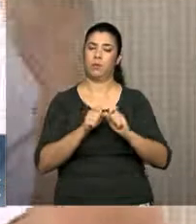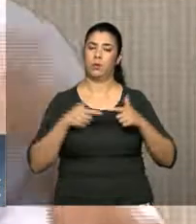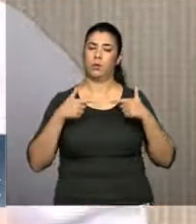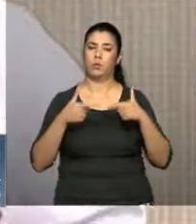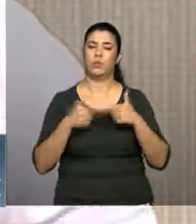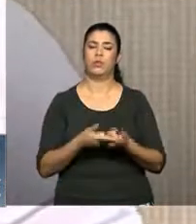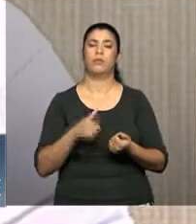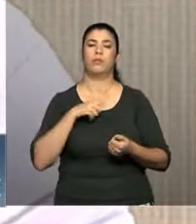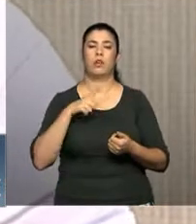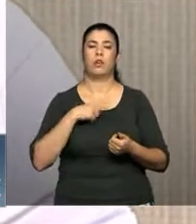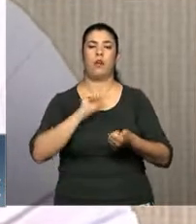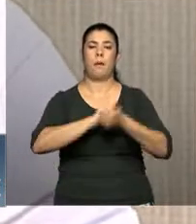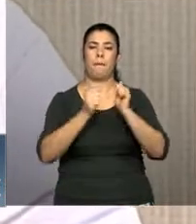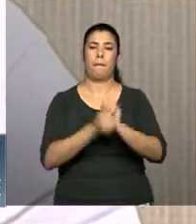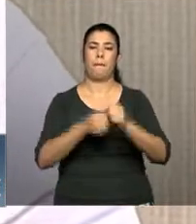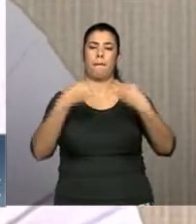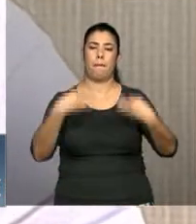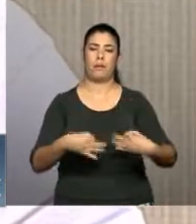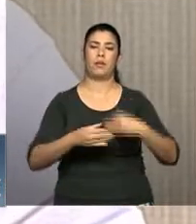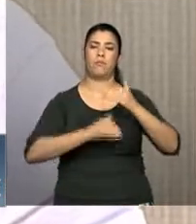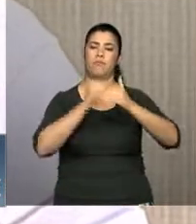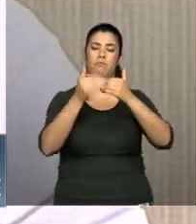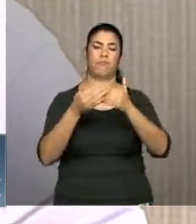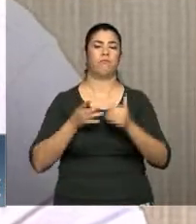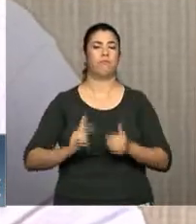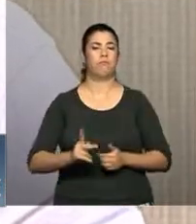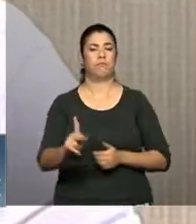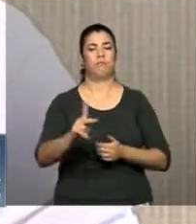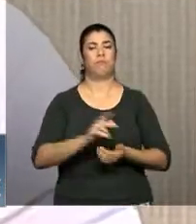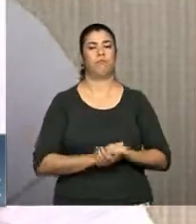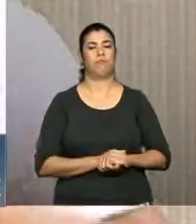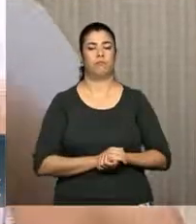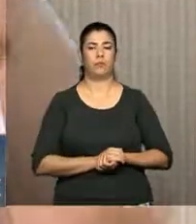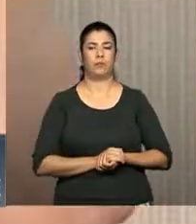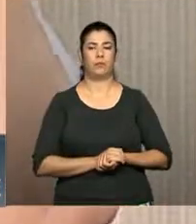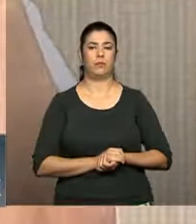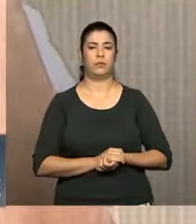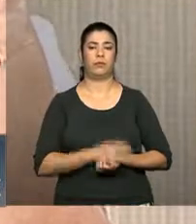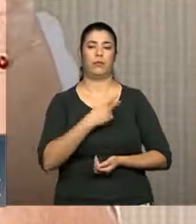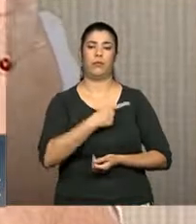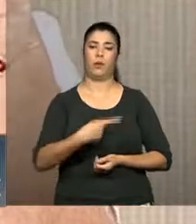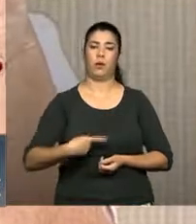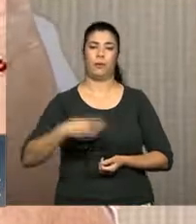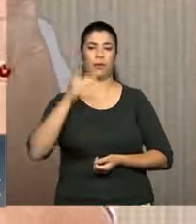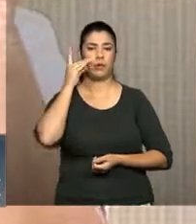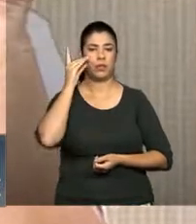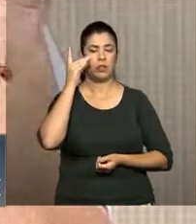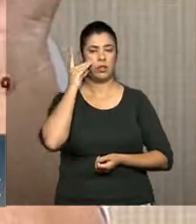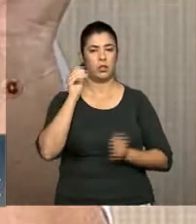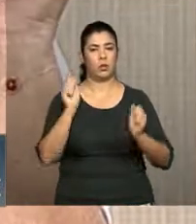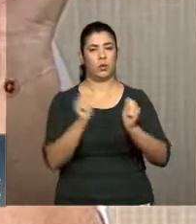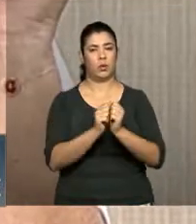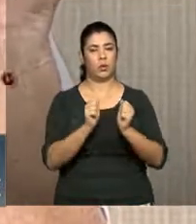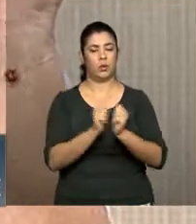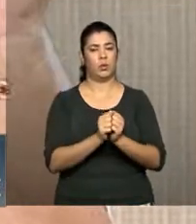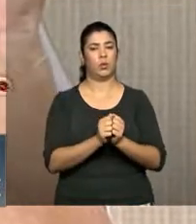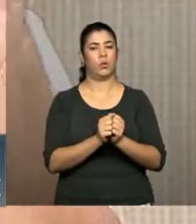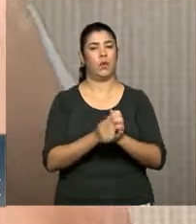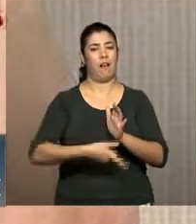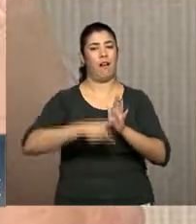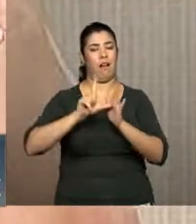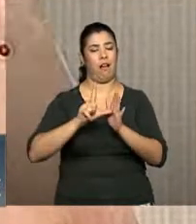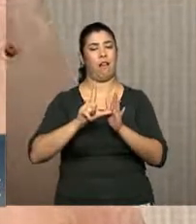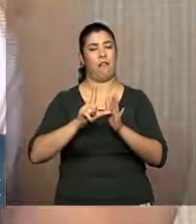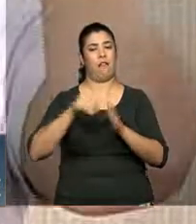aplicar e desenvolver todos estes esses recursos a presidenta dilma na campanha assinou um